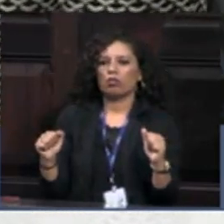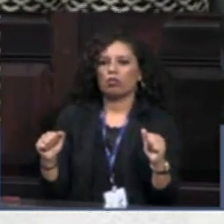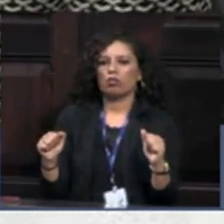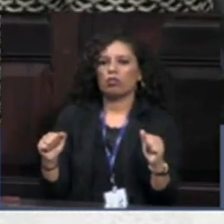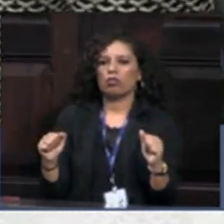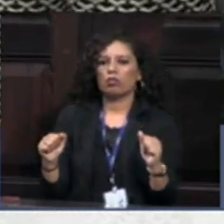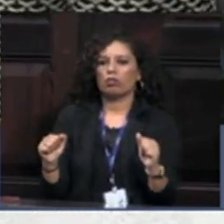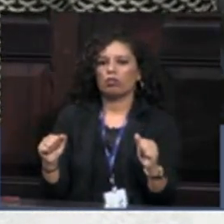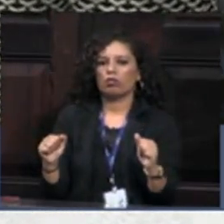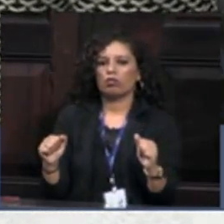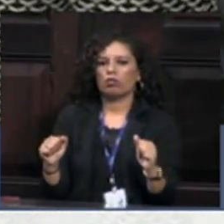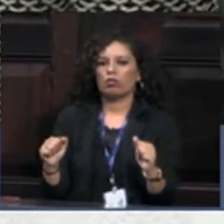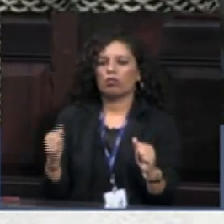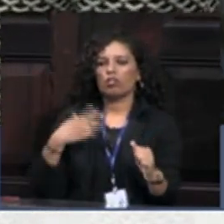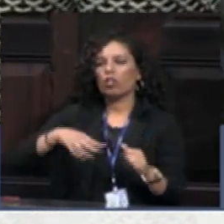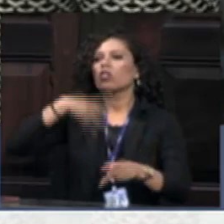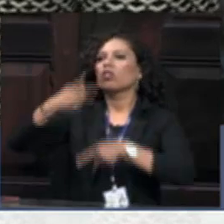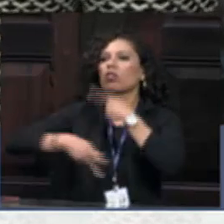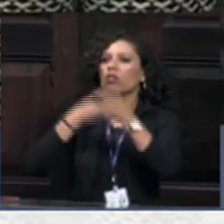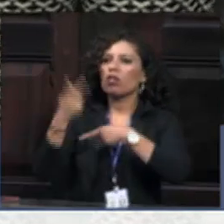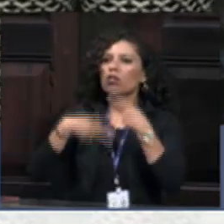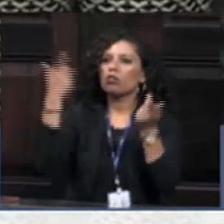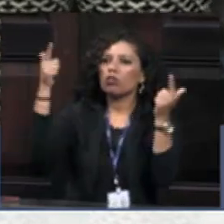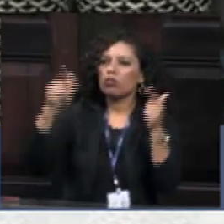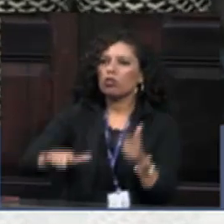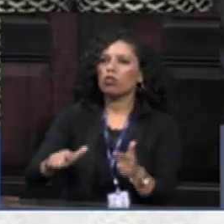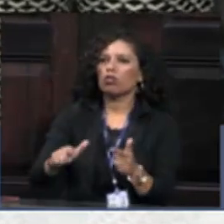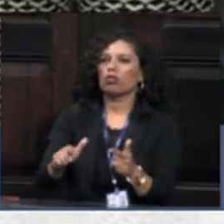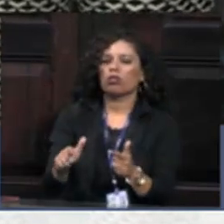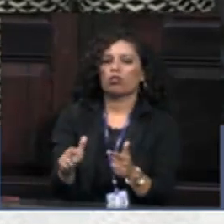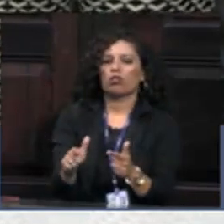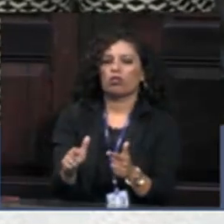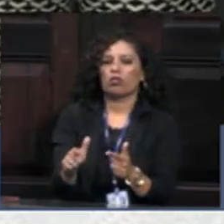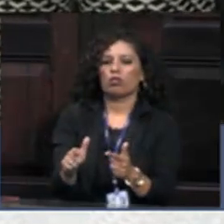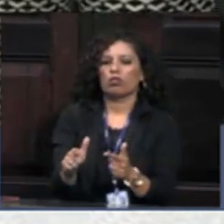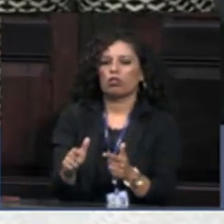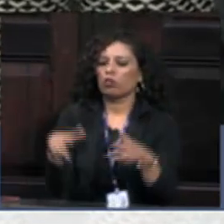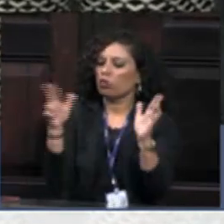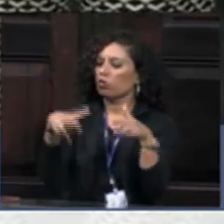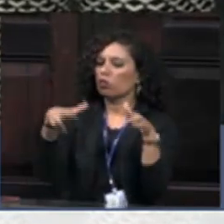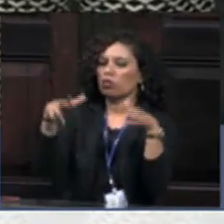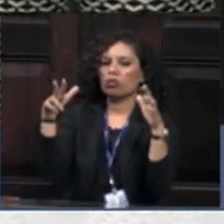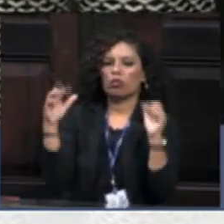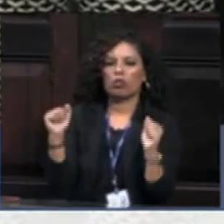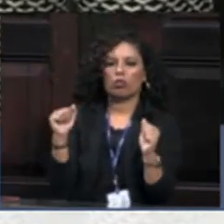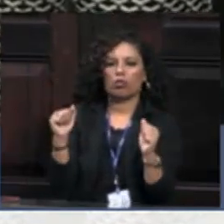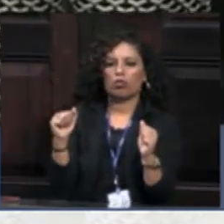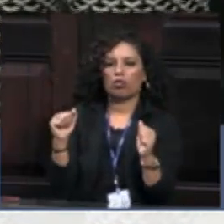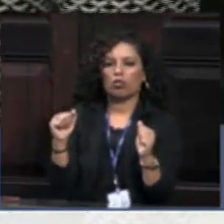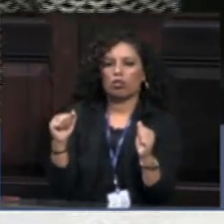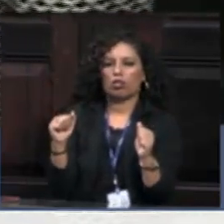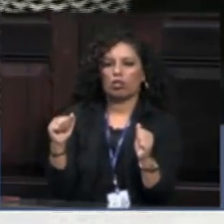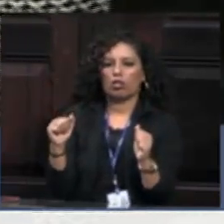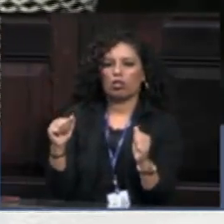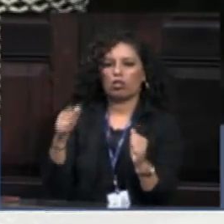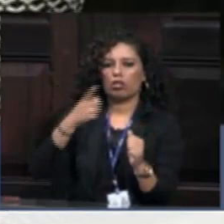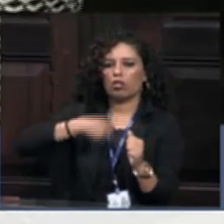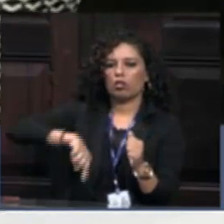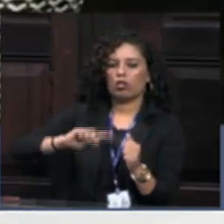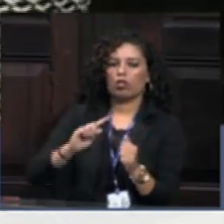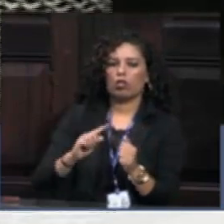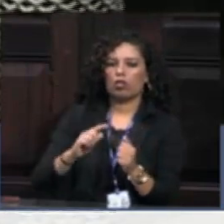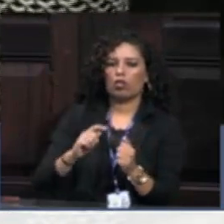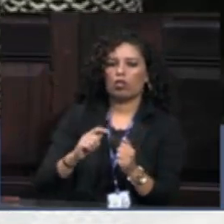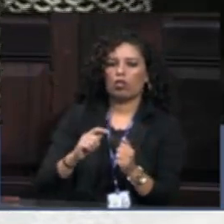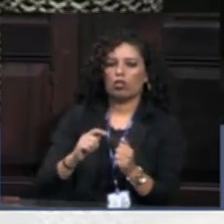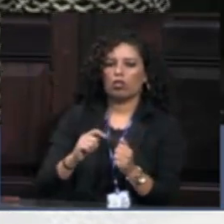é o que nós reafirmamos nesse momento. De forma nenhuma, nós iremos trair o nosso papel,